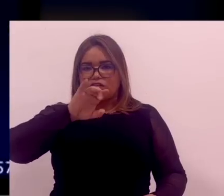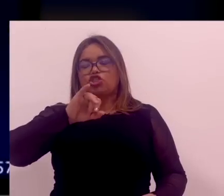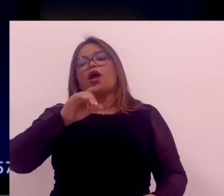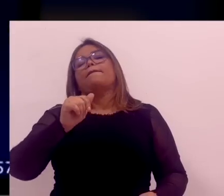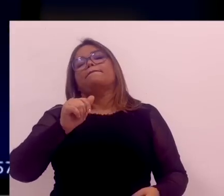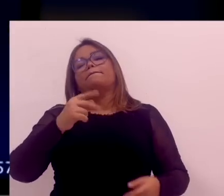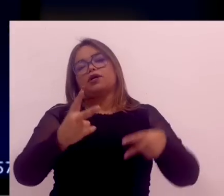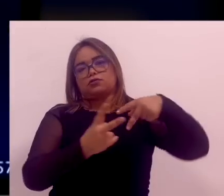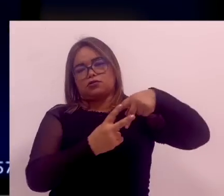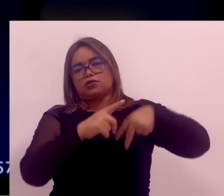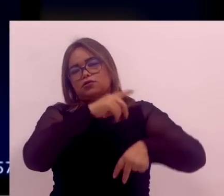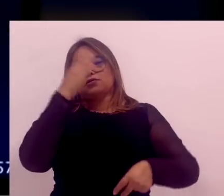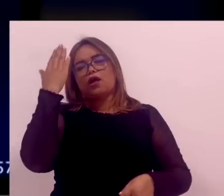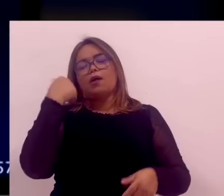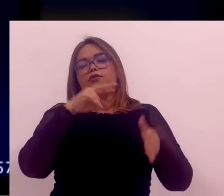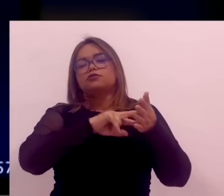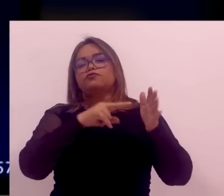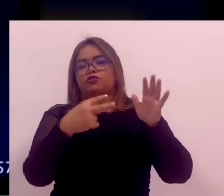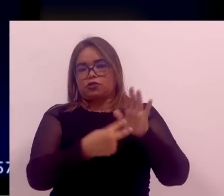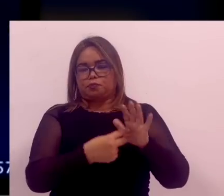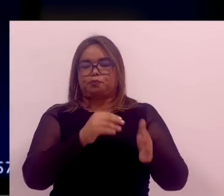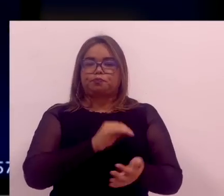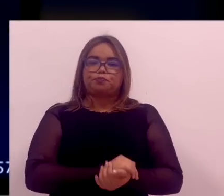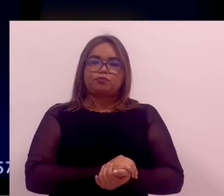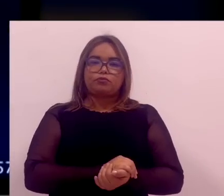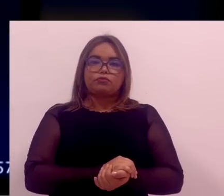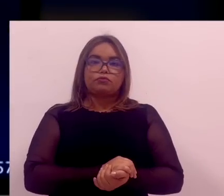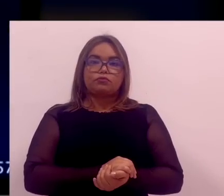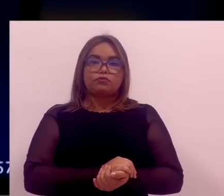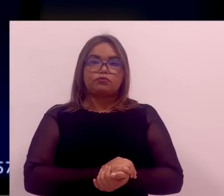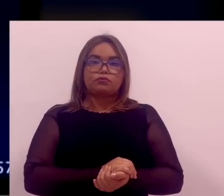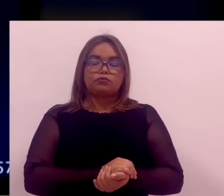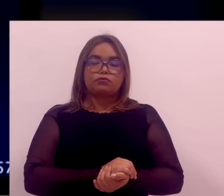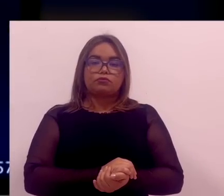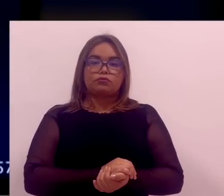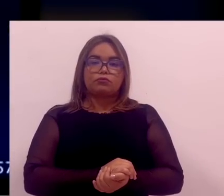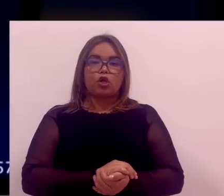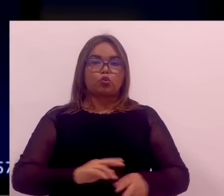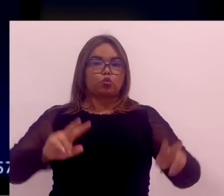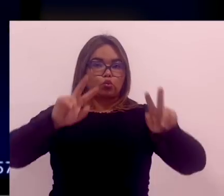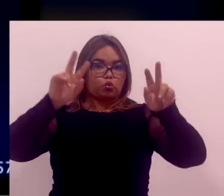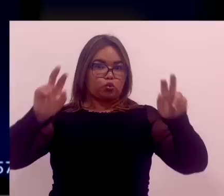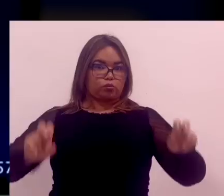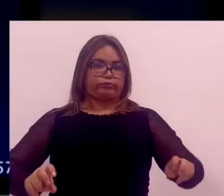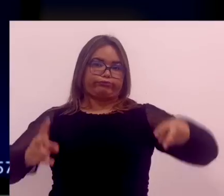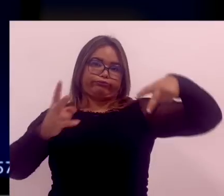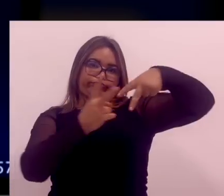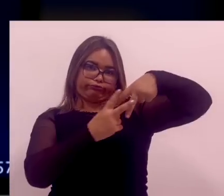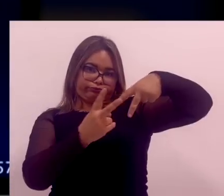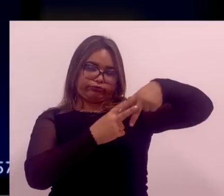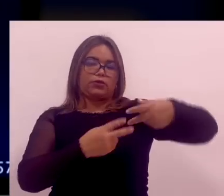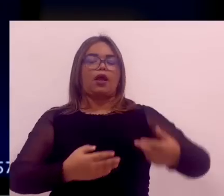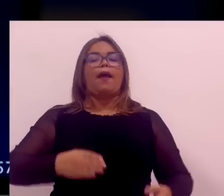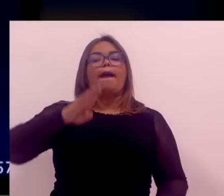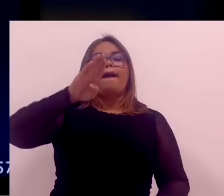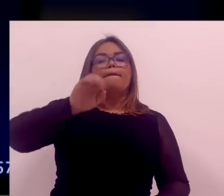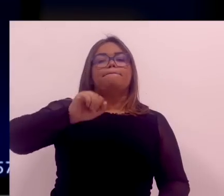significa. Arthur Edward Waite diz: com respeito à maçonaria, a Babel, claro,